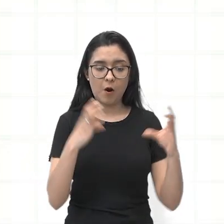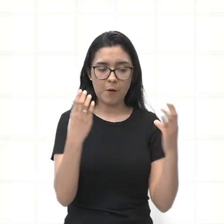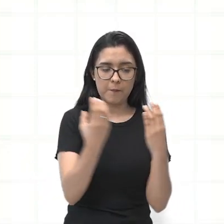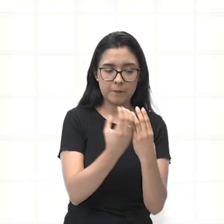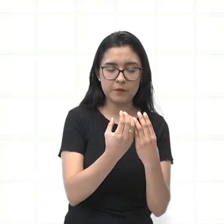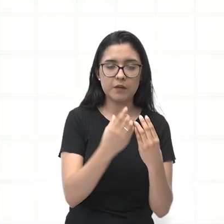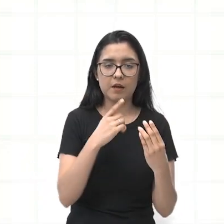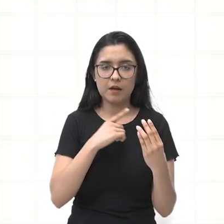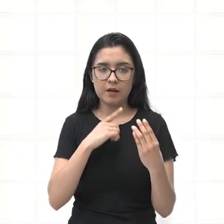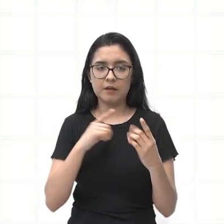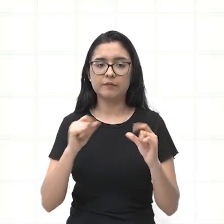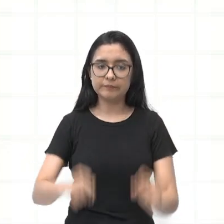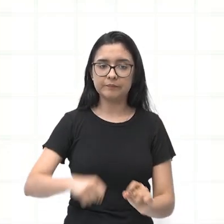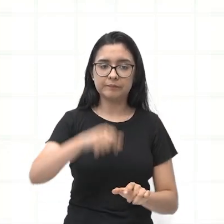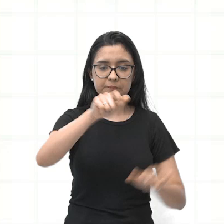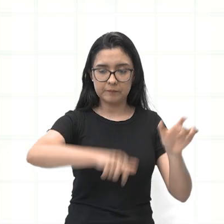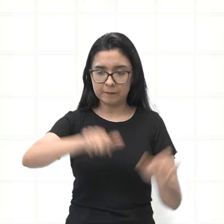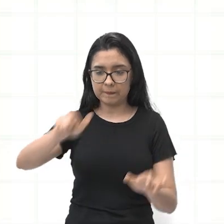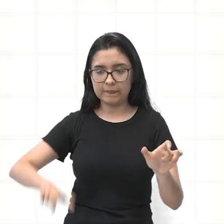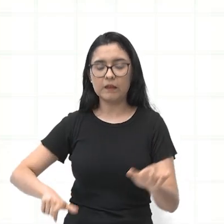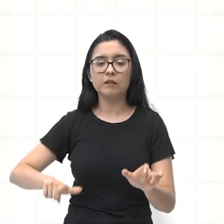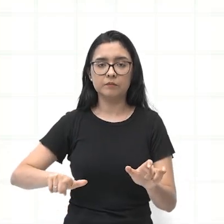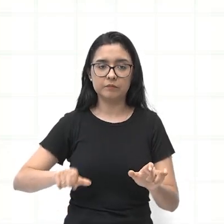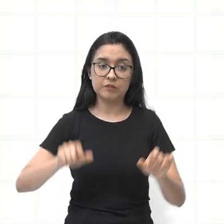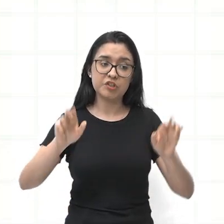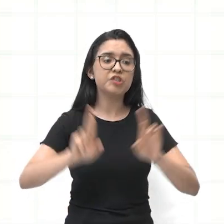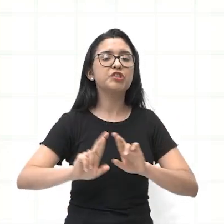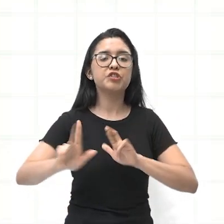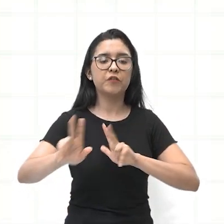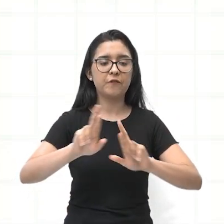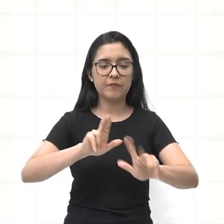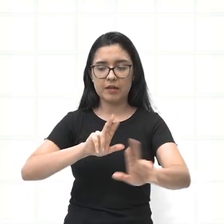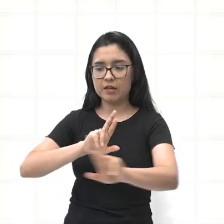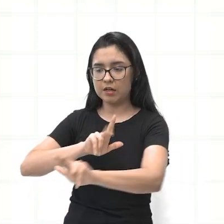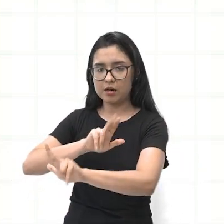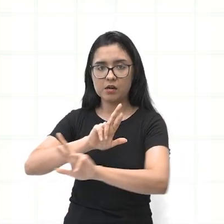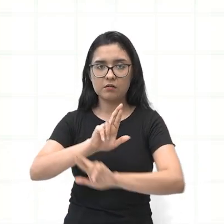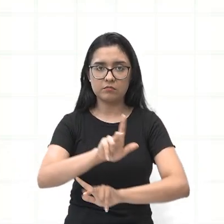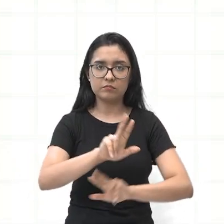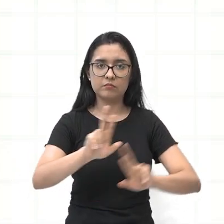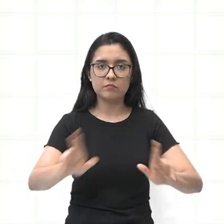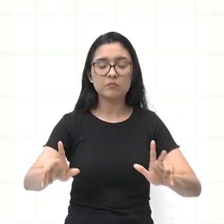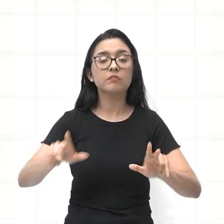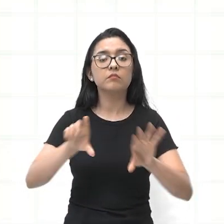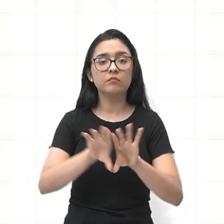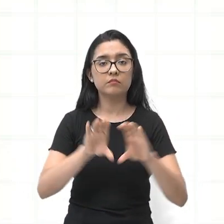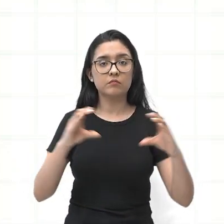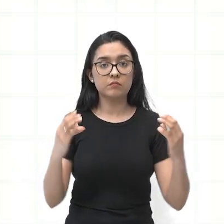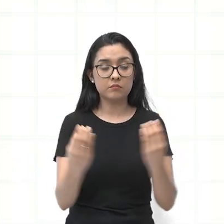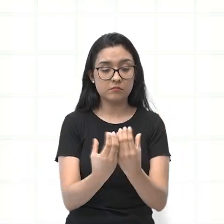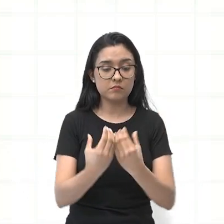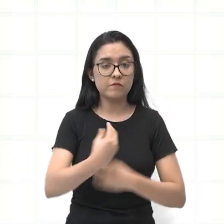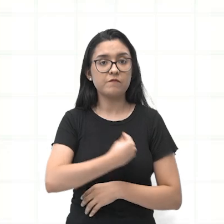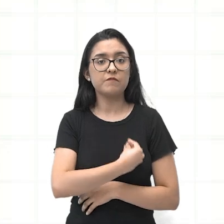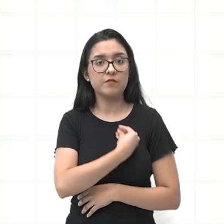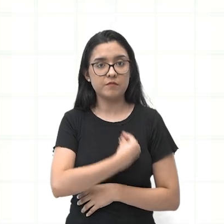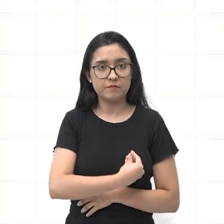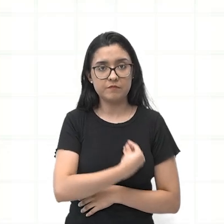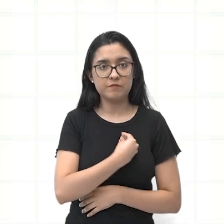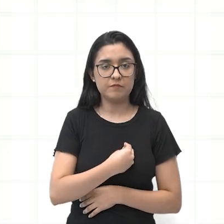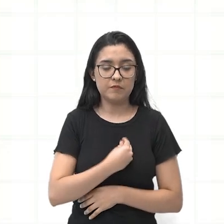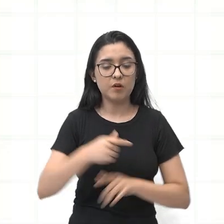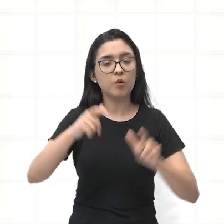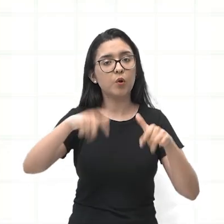vai ser o conjunto de seres de espécies já diferentes que vão coabitar em uma mesma